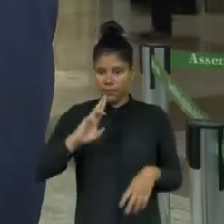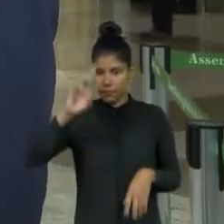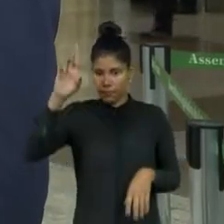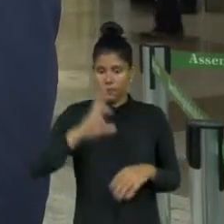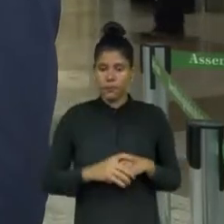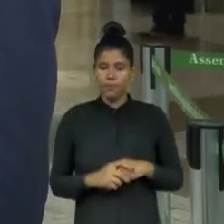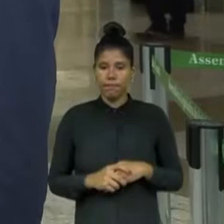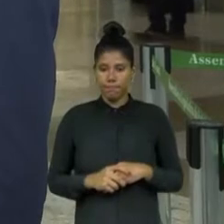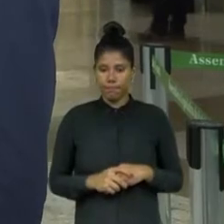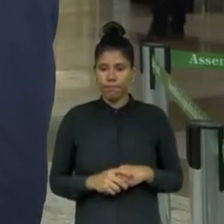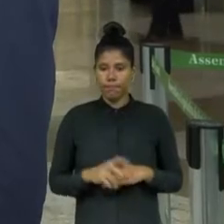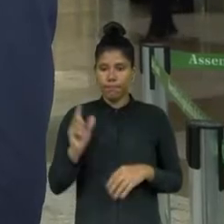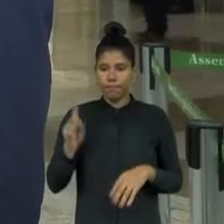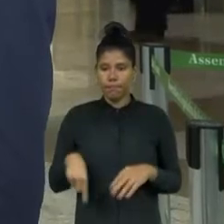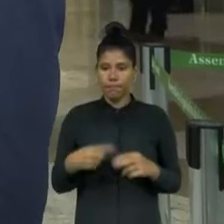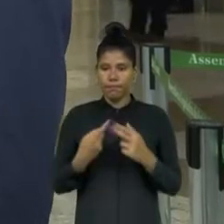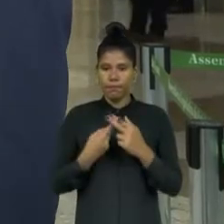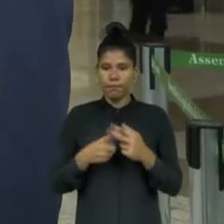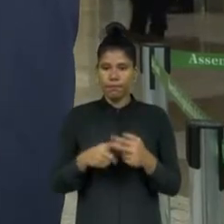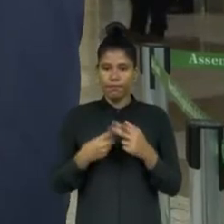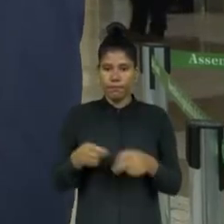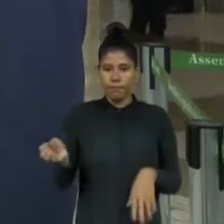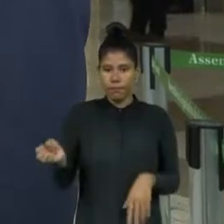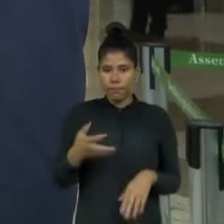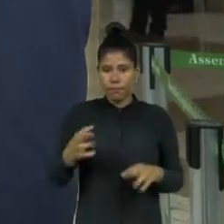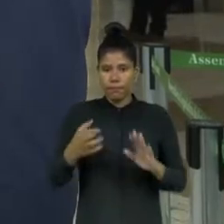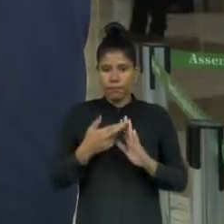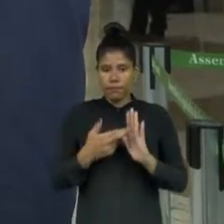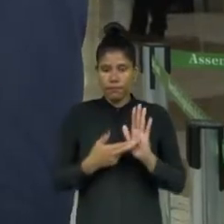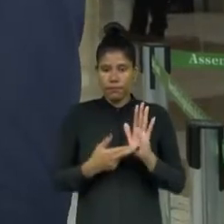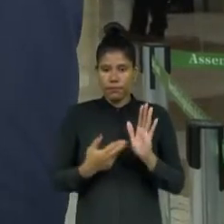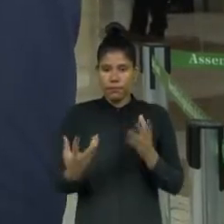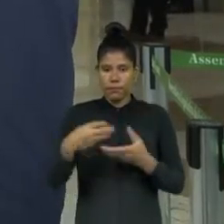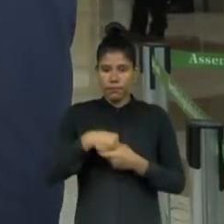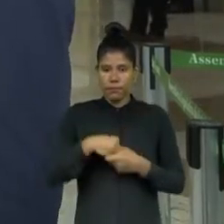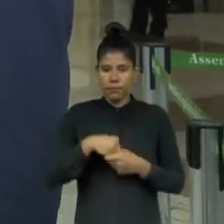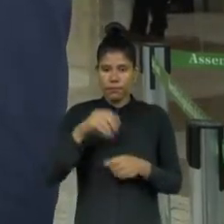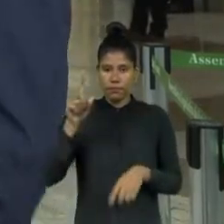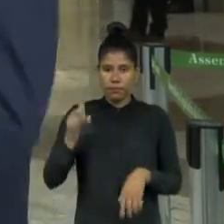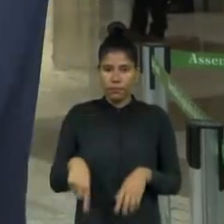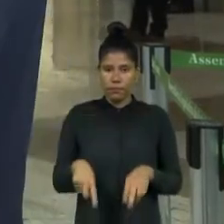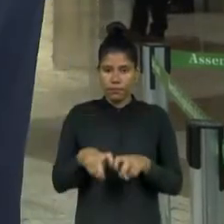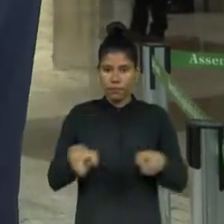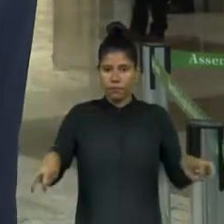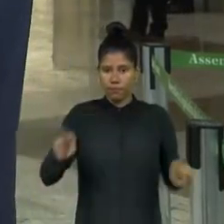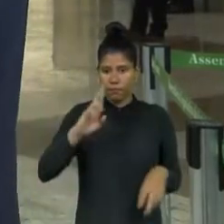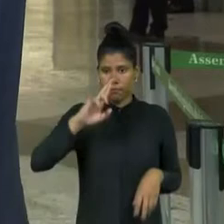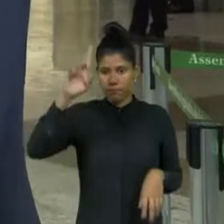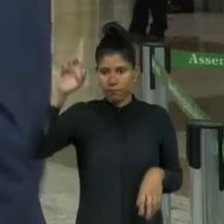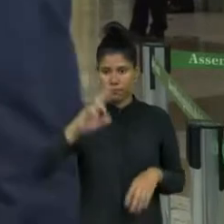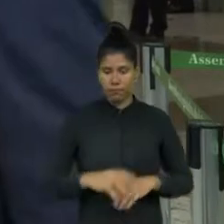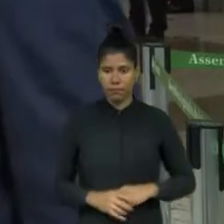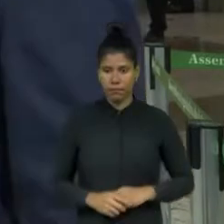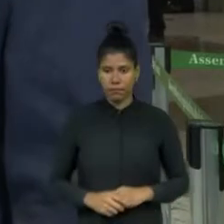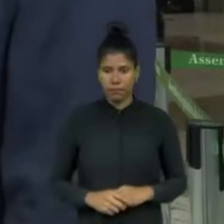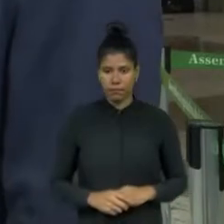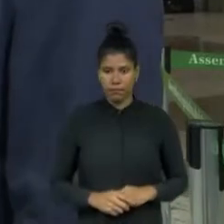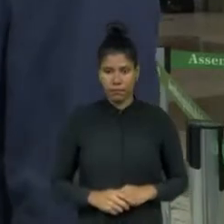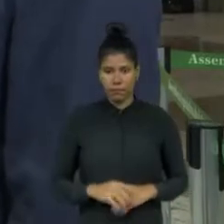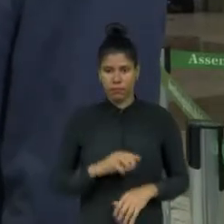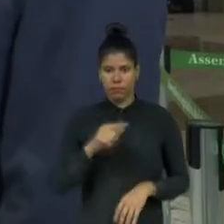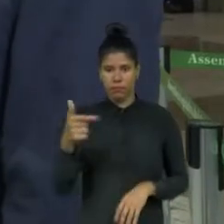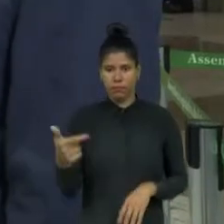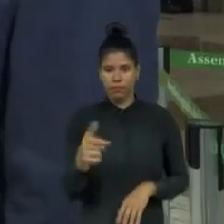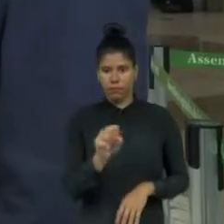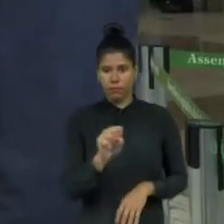de reforma do regimento, novo regimento interno da casa, ela é de iniciativa da mesa diretora. Então, né? Fica para o segundo semestre. O segundo semestre,